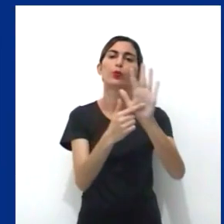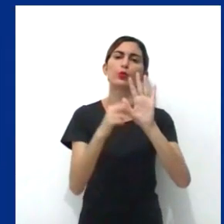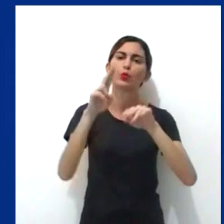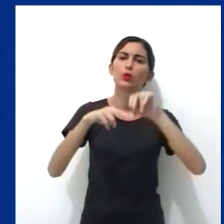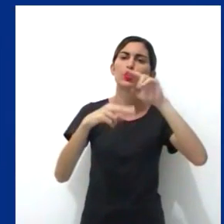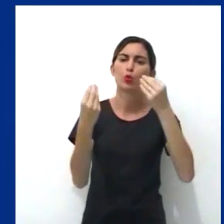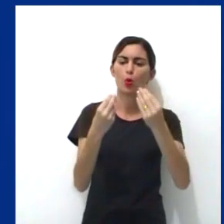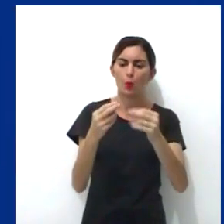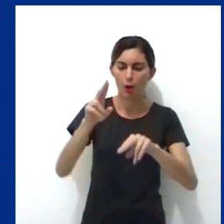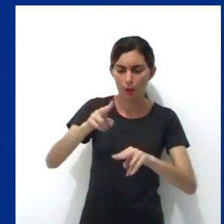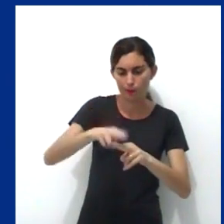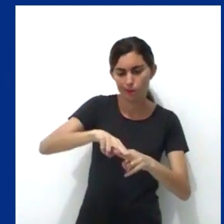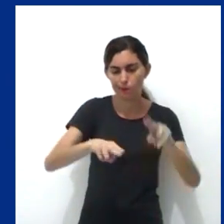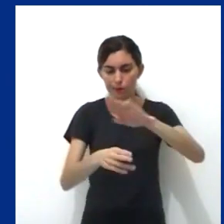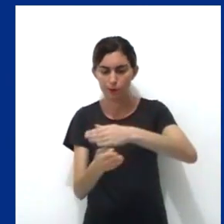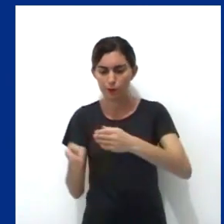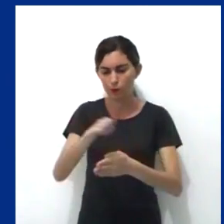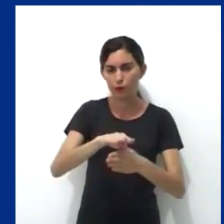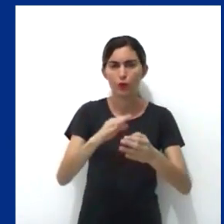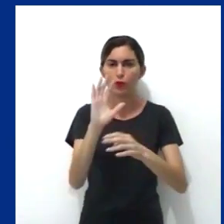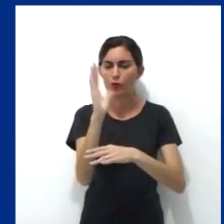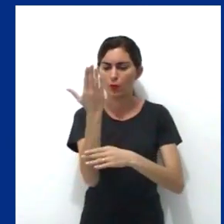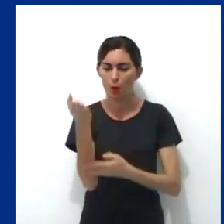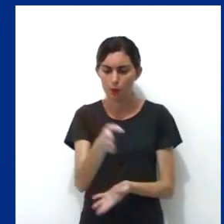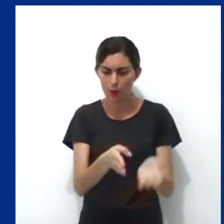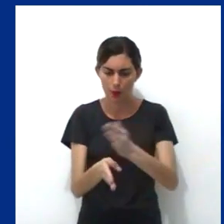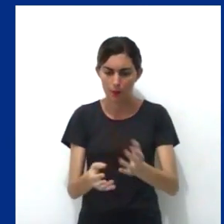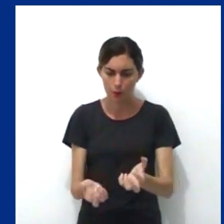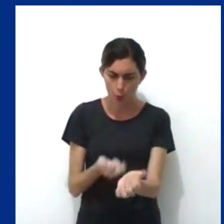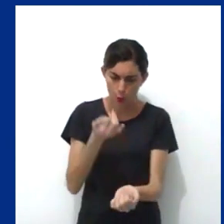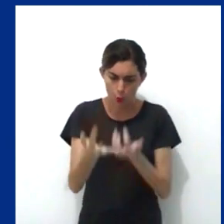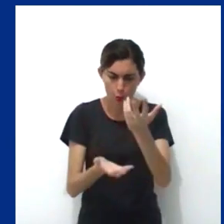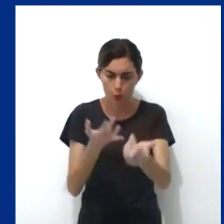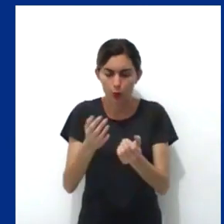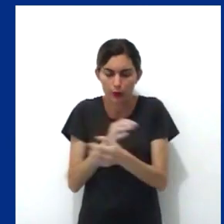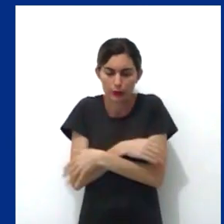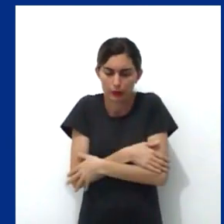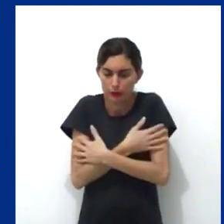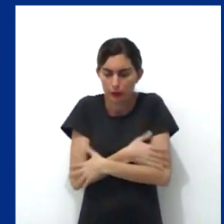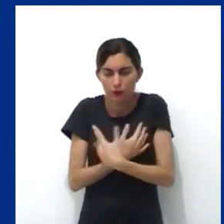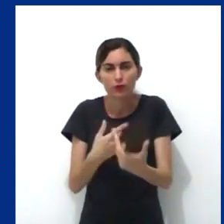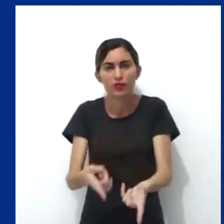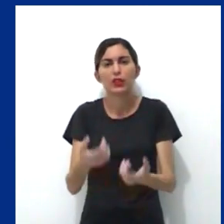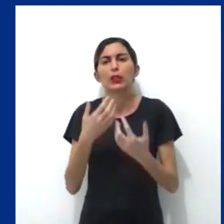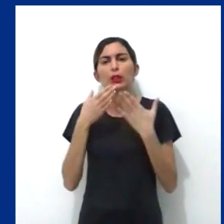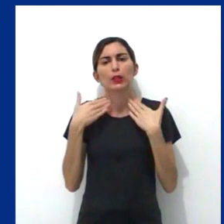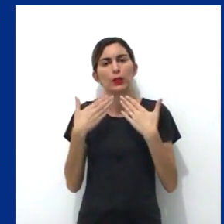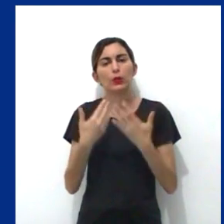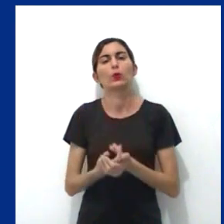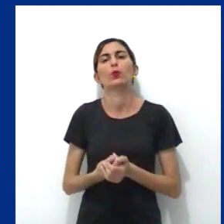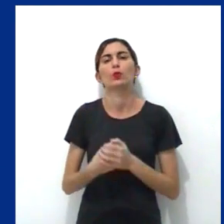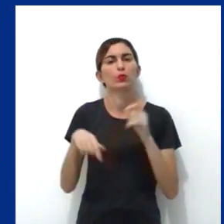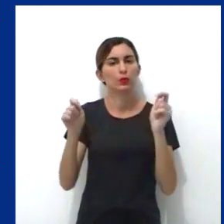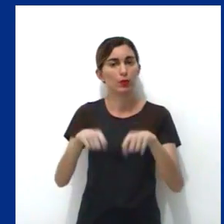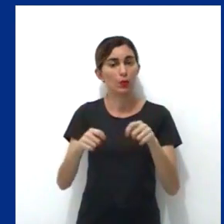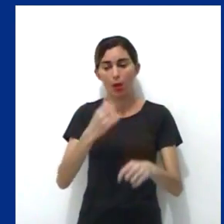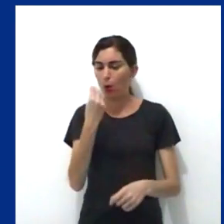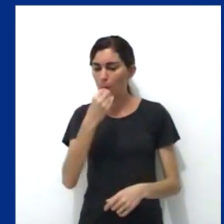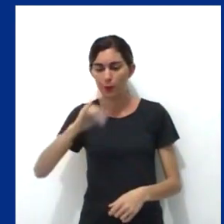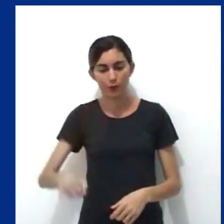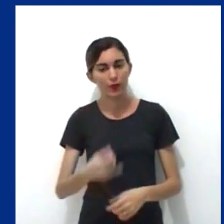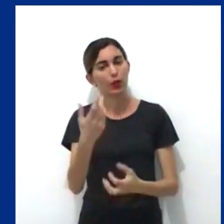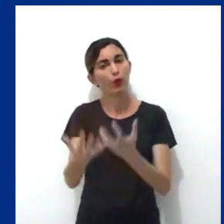exemplo prático sobre propagação de calor é chamada irradiação térmica. Isso pode ser